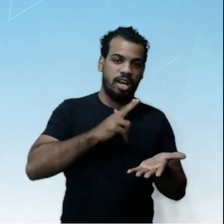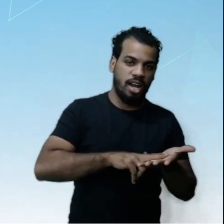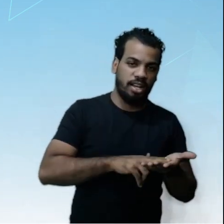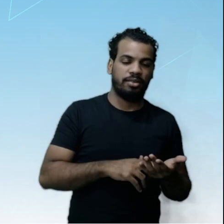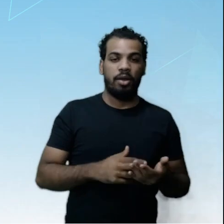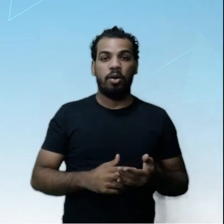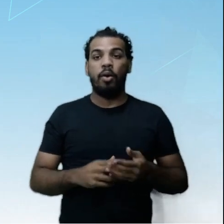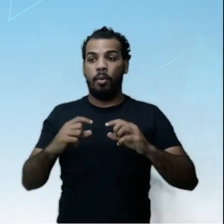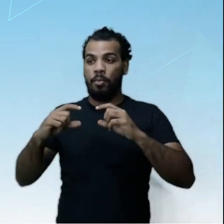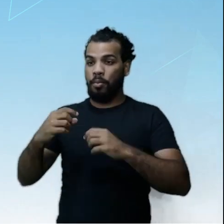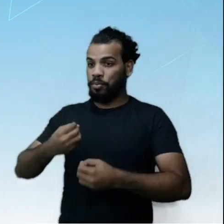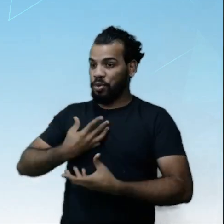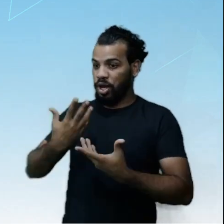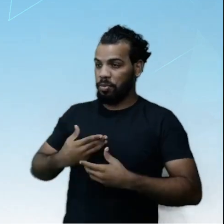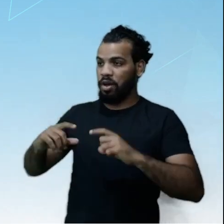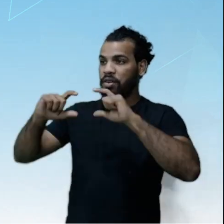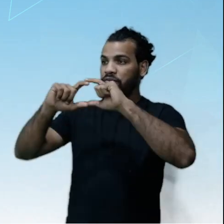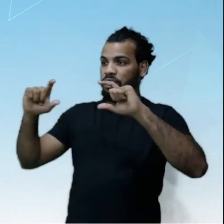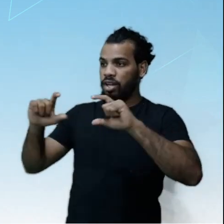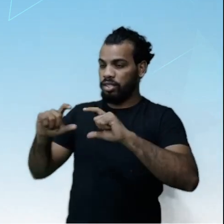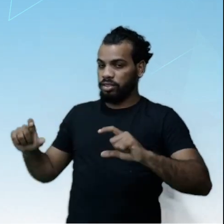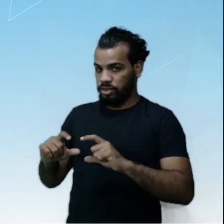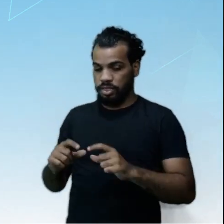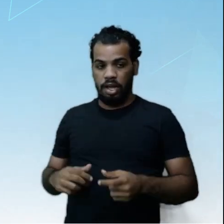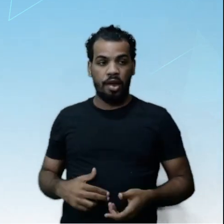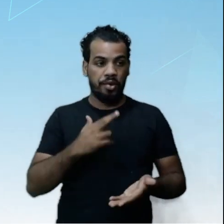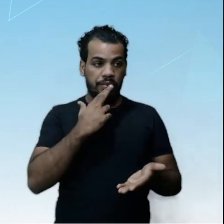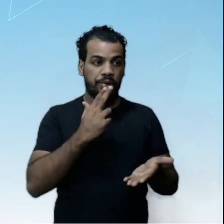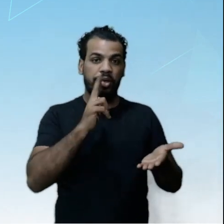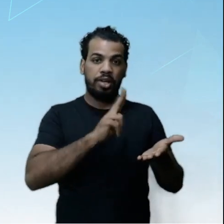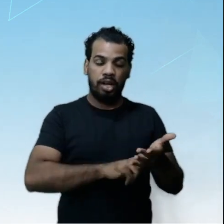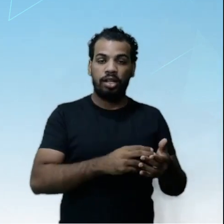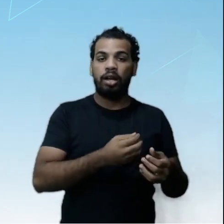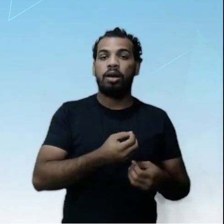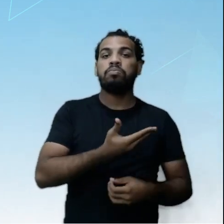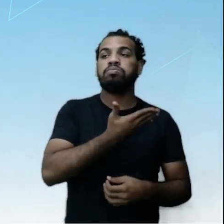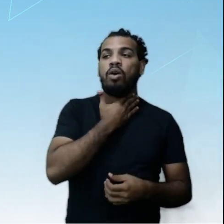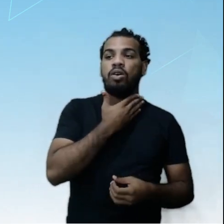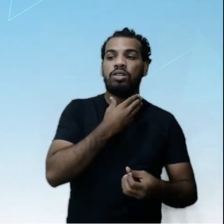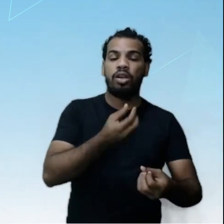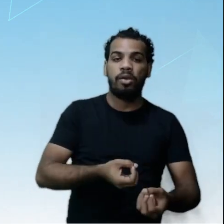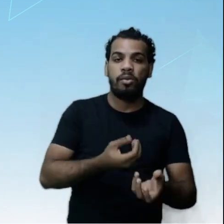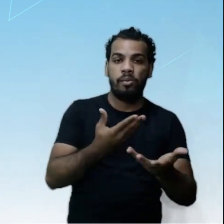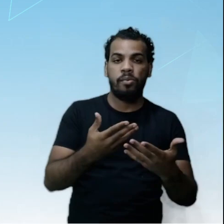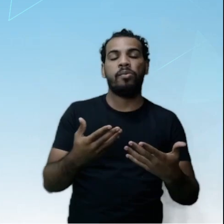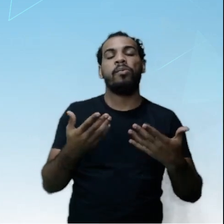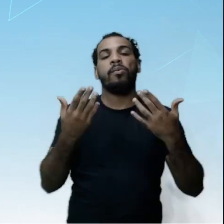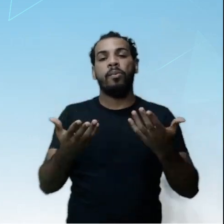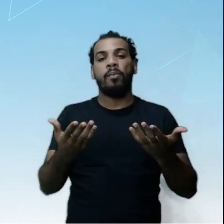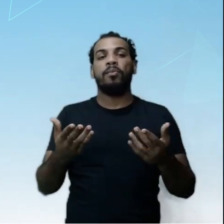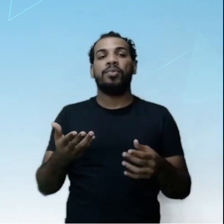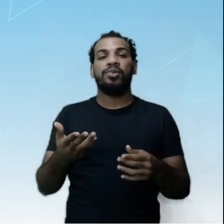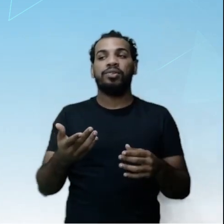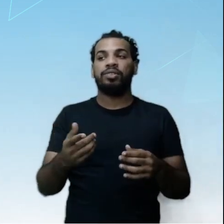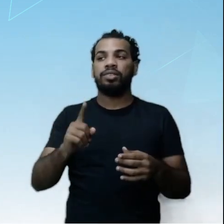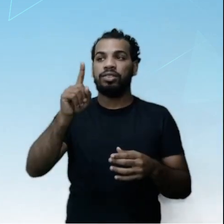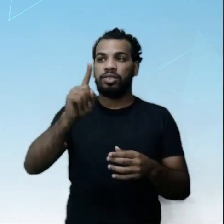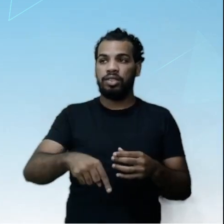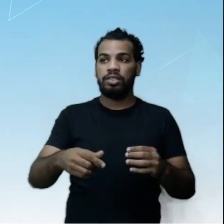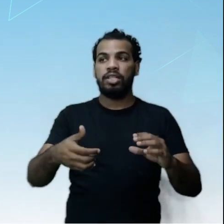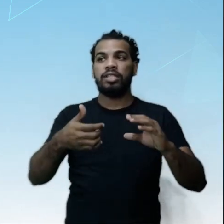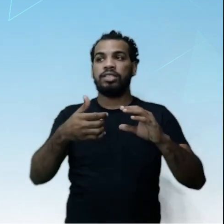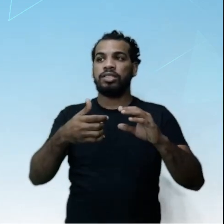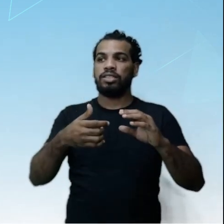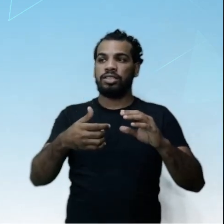em versos, a carta pessoal ela é em prosa, parágrafo. Então, são